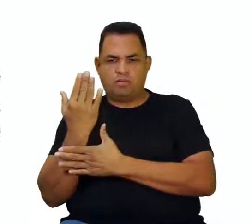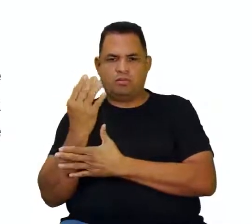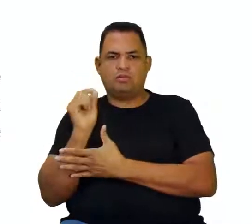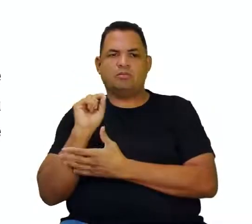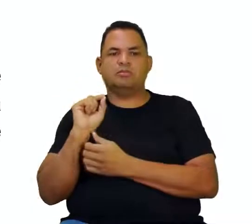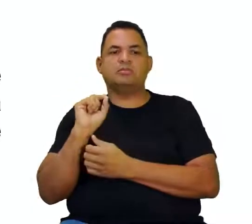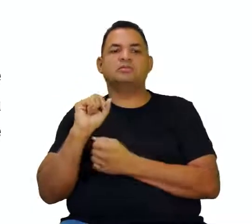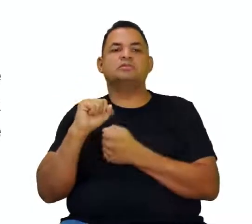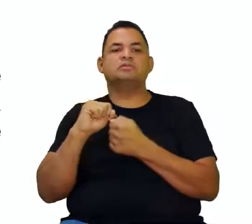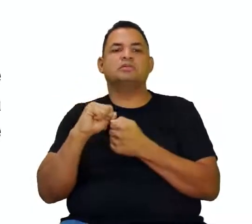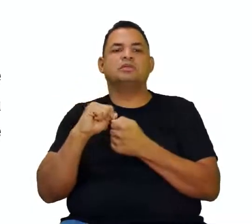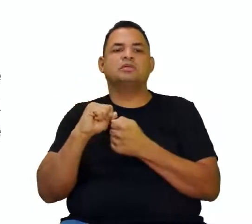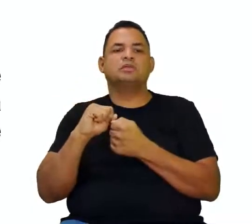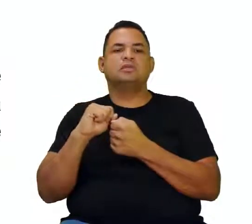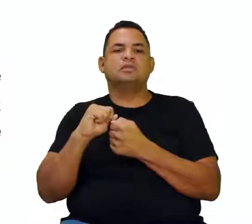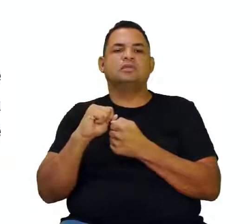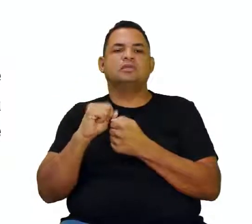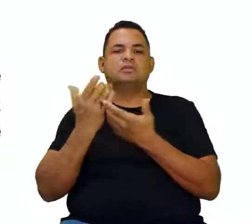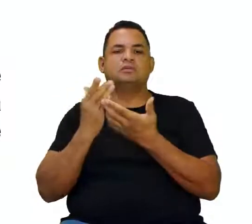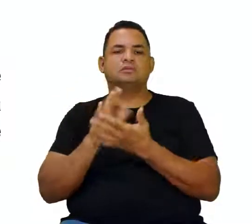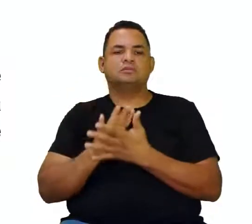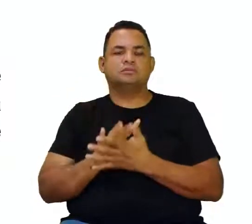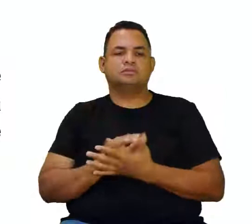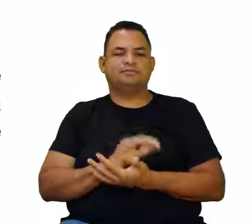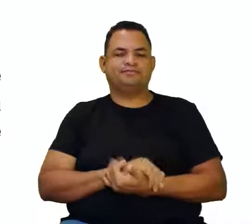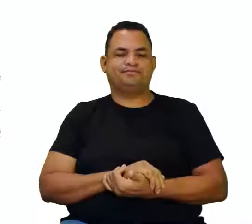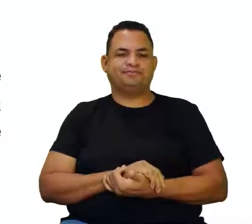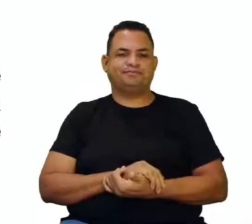nós precisamos fazer com essa água?